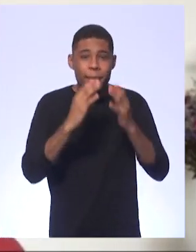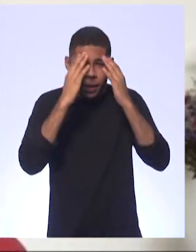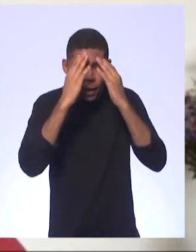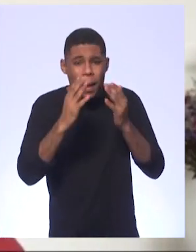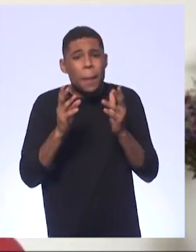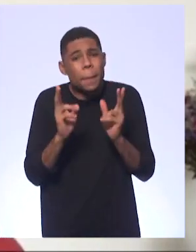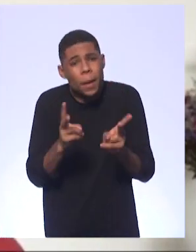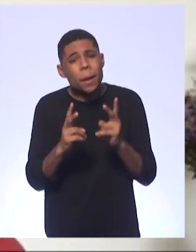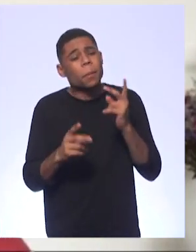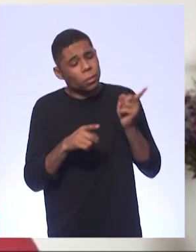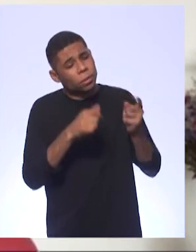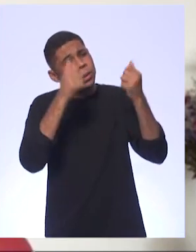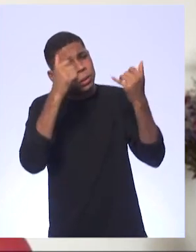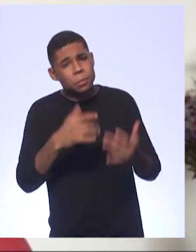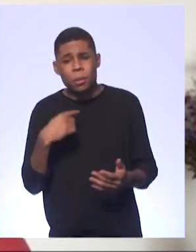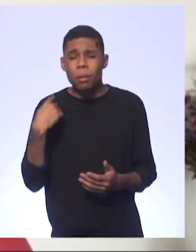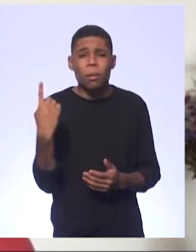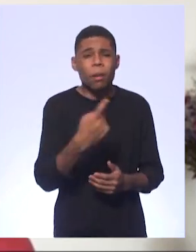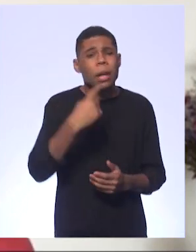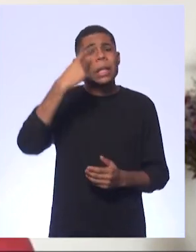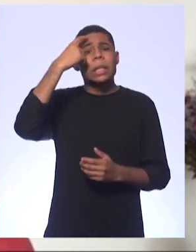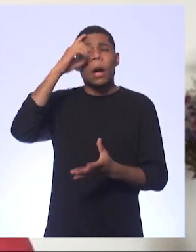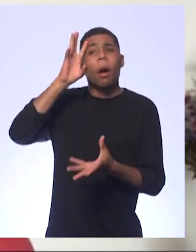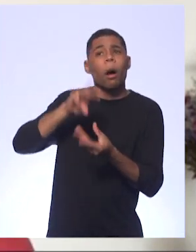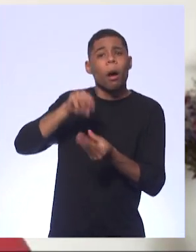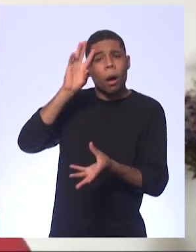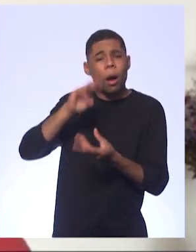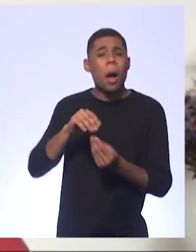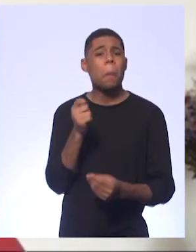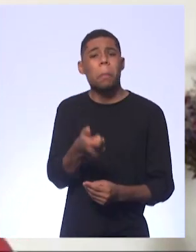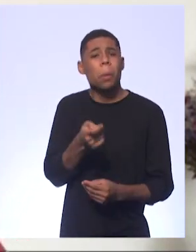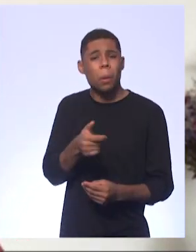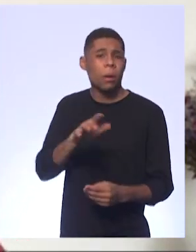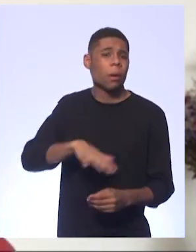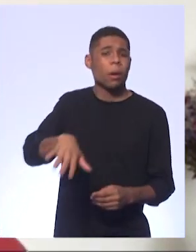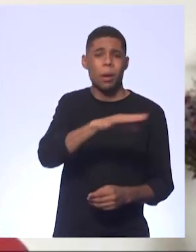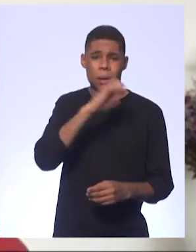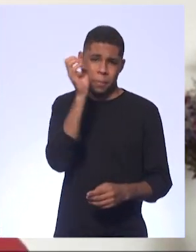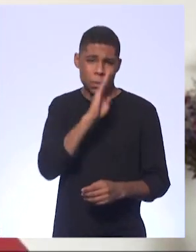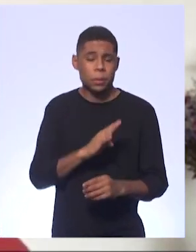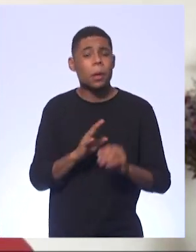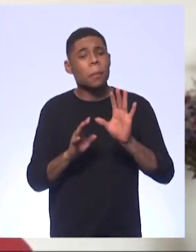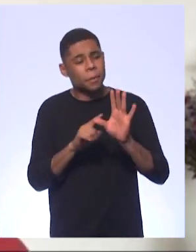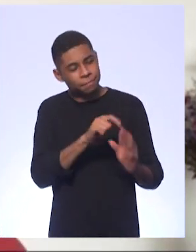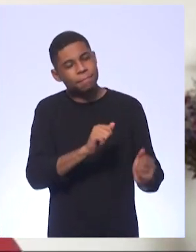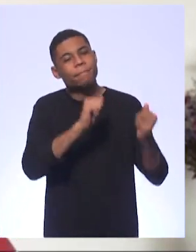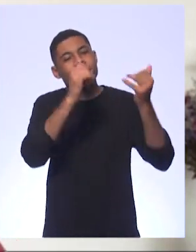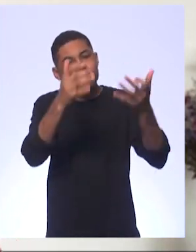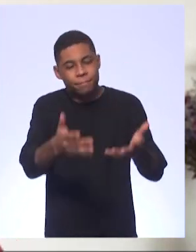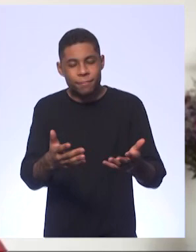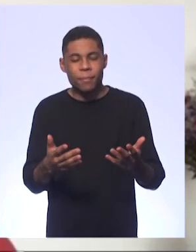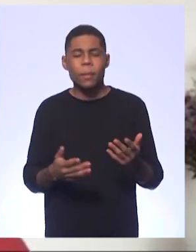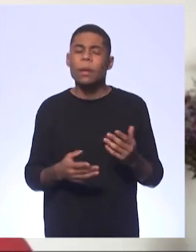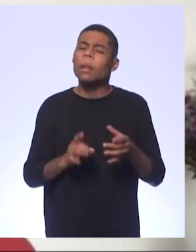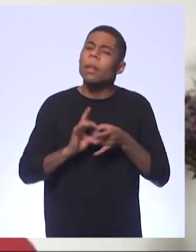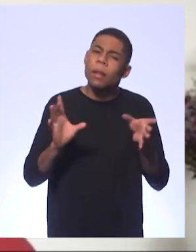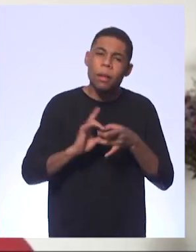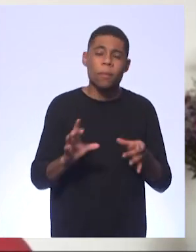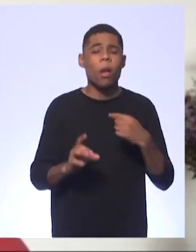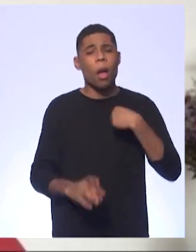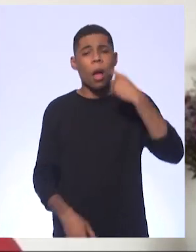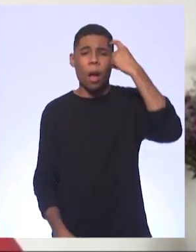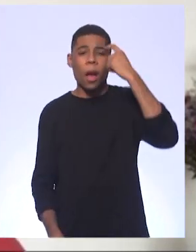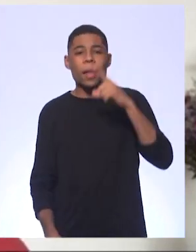situação grave da nossa capacidade de leitora no Brasil, e você está com a palavra para falar o que quiser. Eu sei que você trouxe